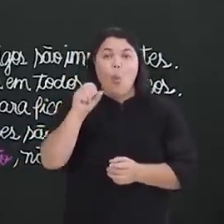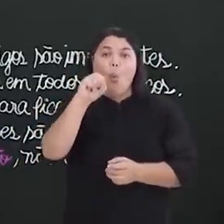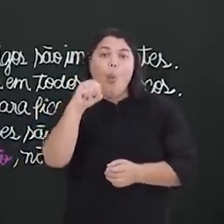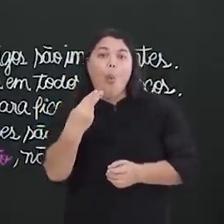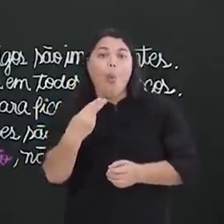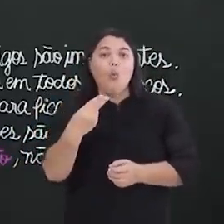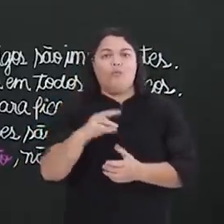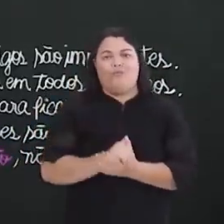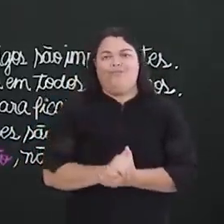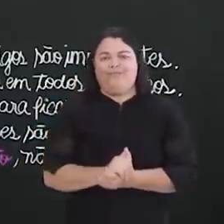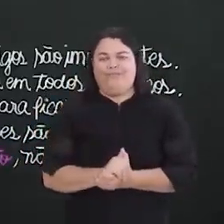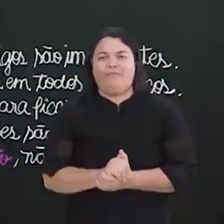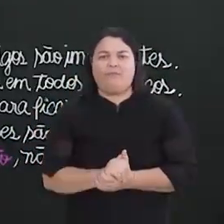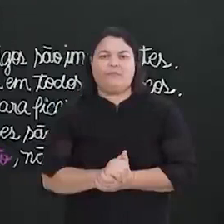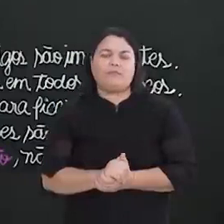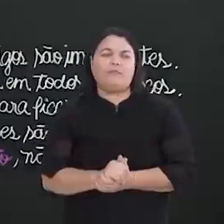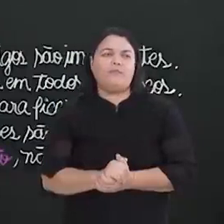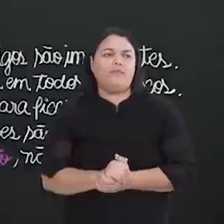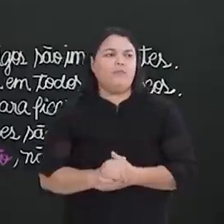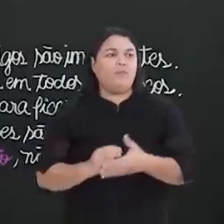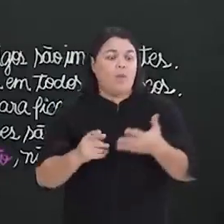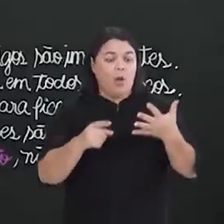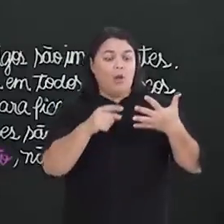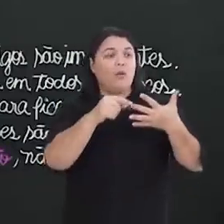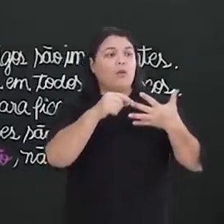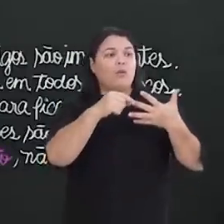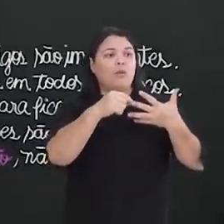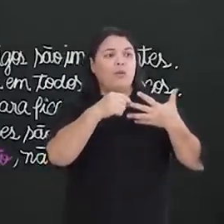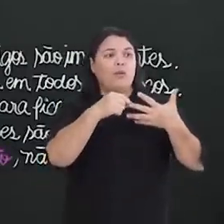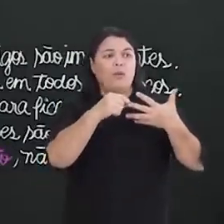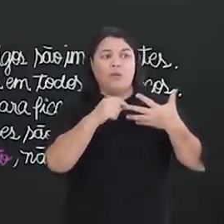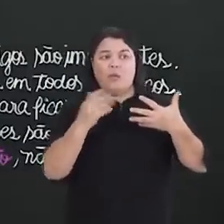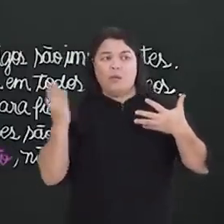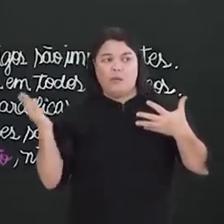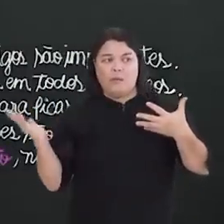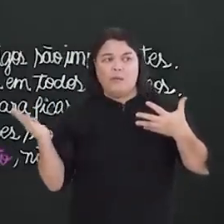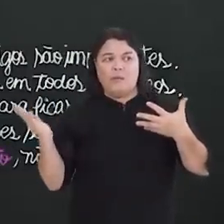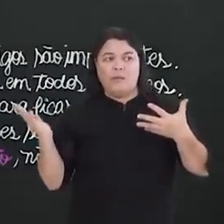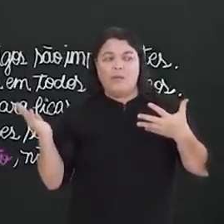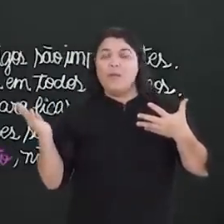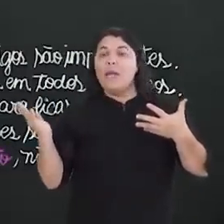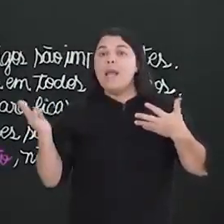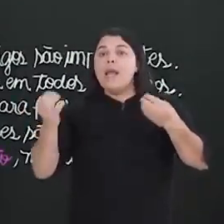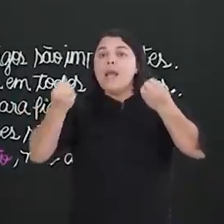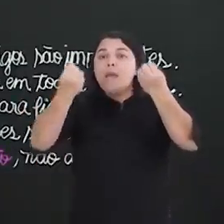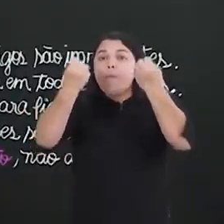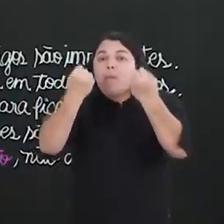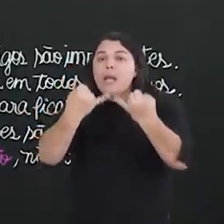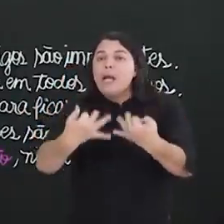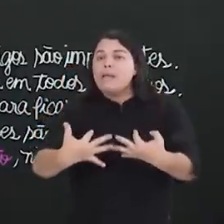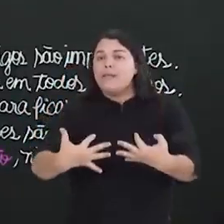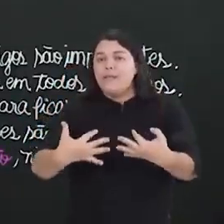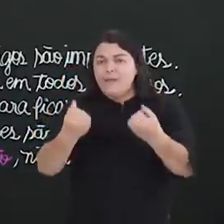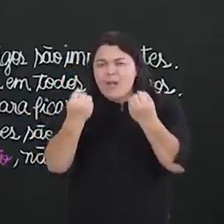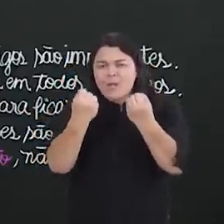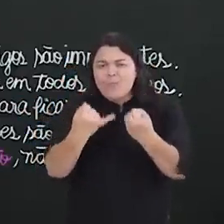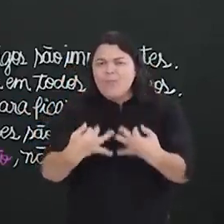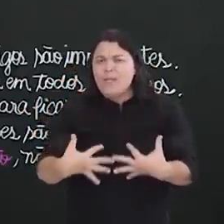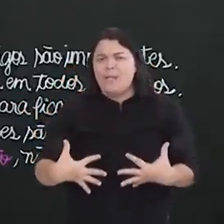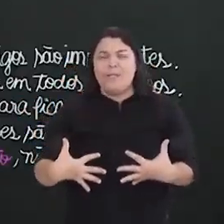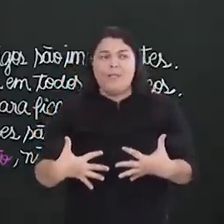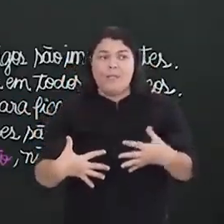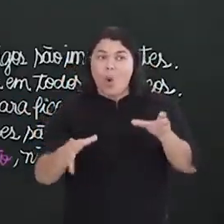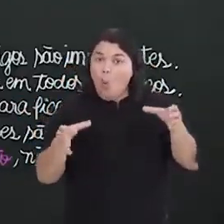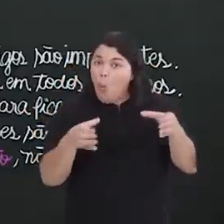ou, ora. Outro tipo de coordenada muito comum é a coordenada de valor explicativo. Lembrando sempre que a gente está